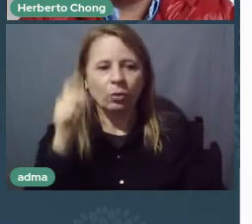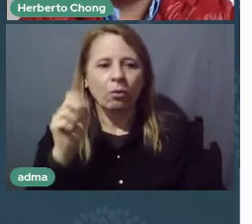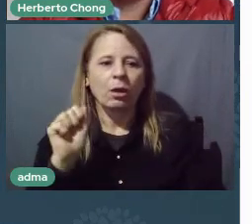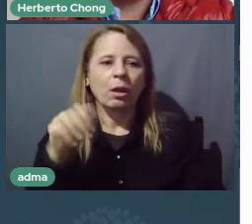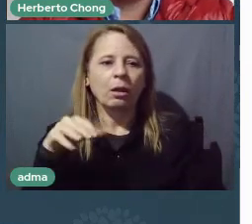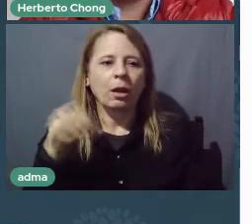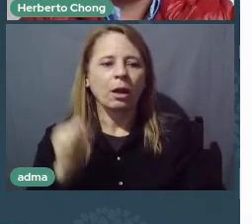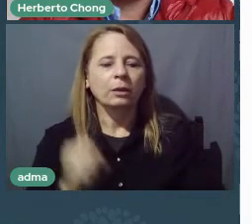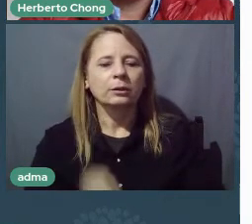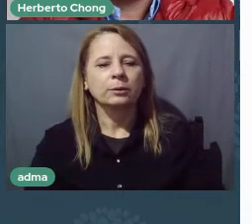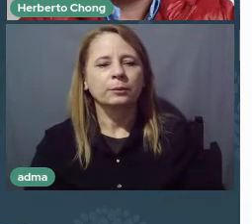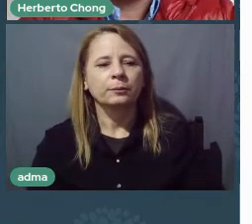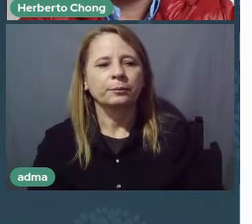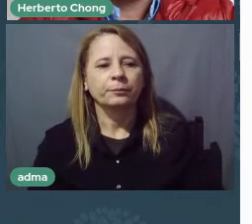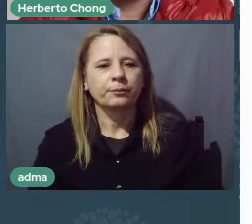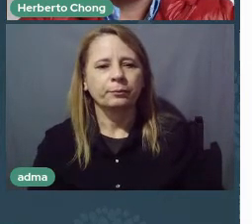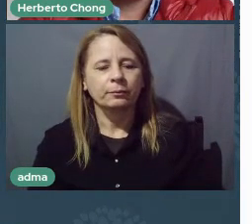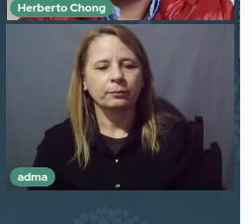Seguinte.